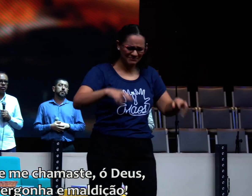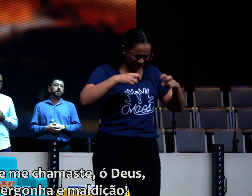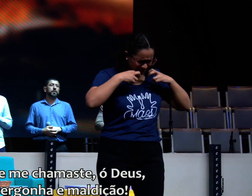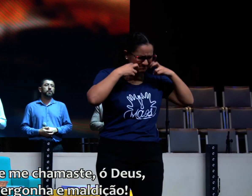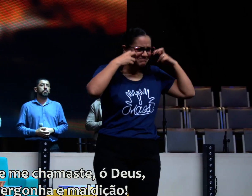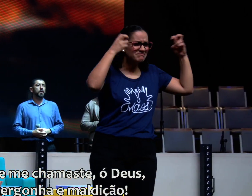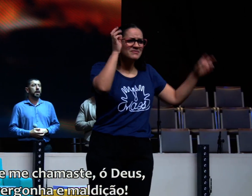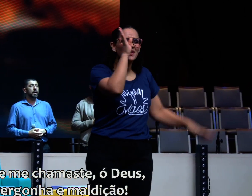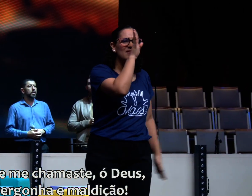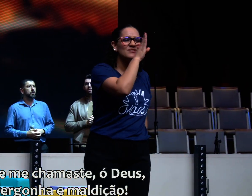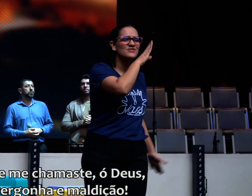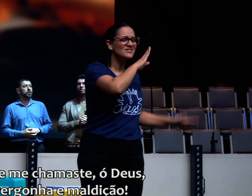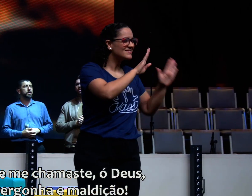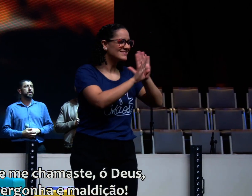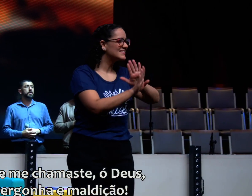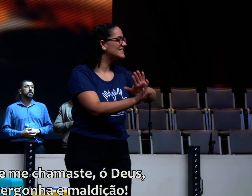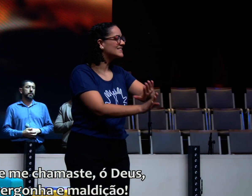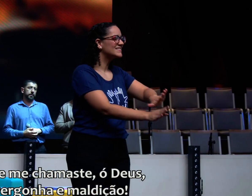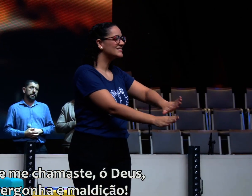Vergonha e